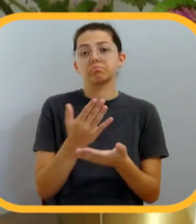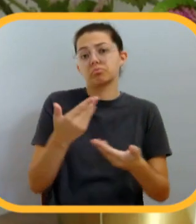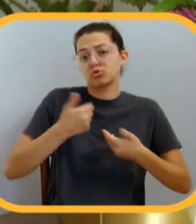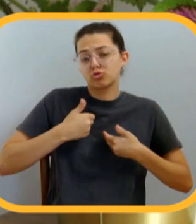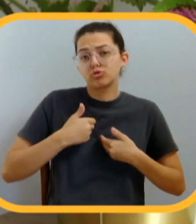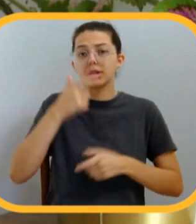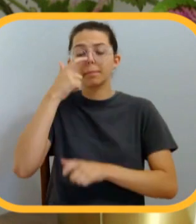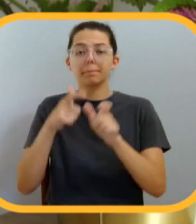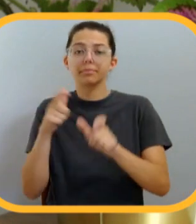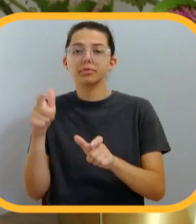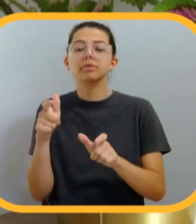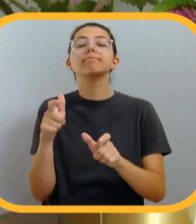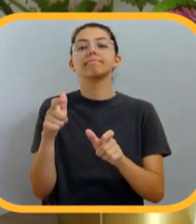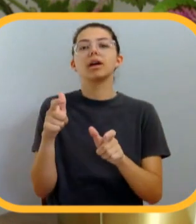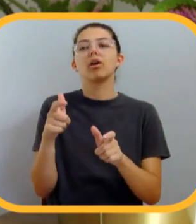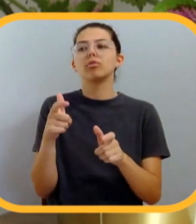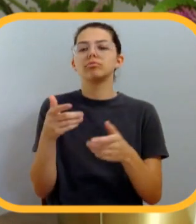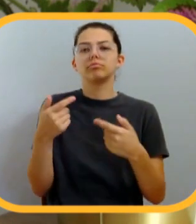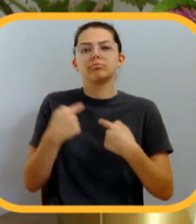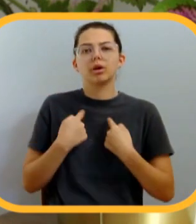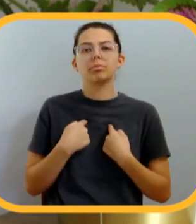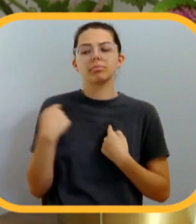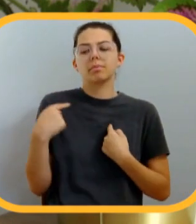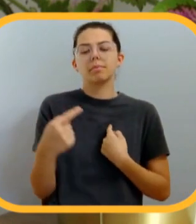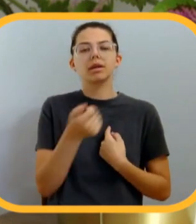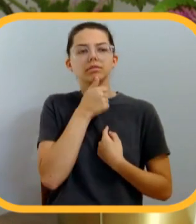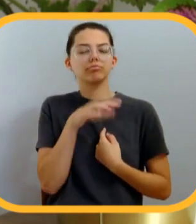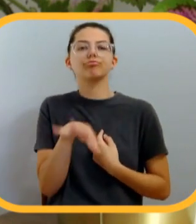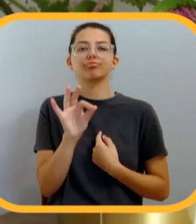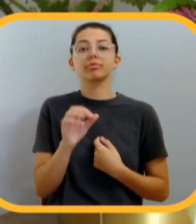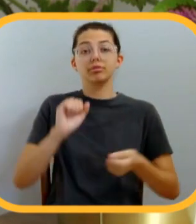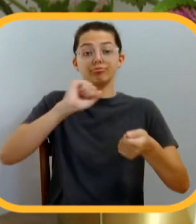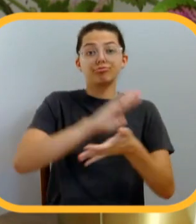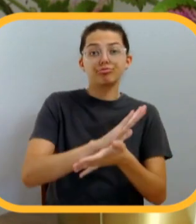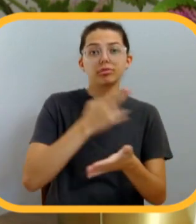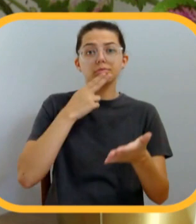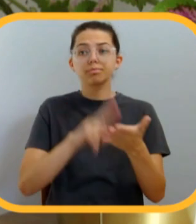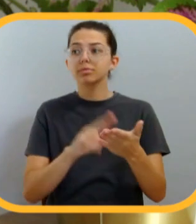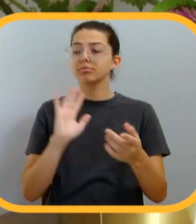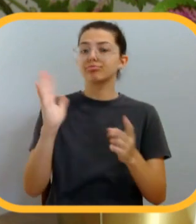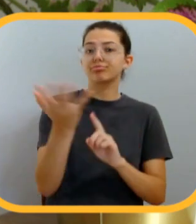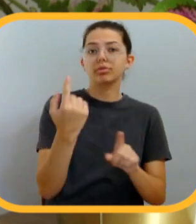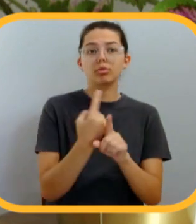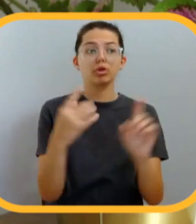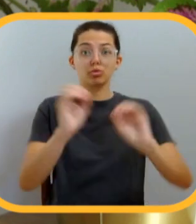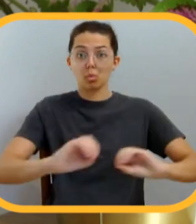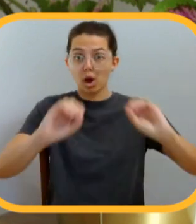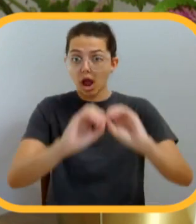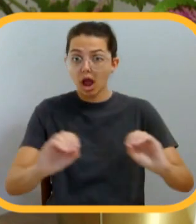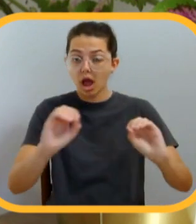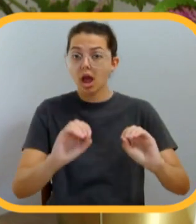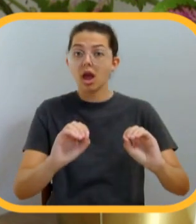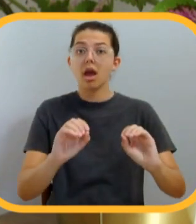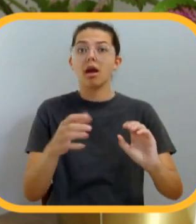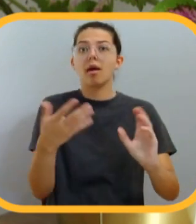ajudam os cidadãos a tomarem decisões sobre o seu dia-a-dia. Quando essas notícias sobre a realidade, sobre o território que eu vivo, não